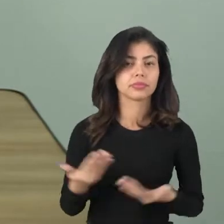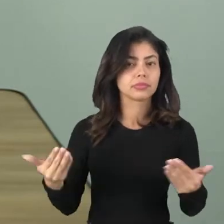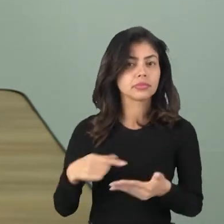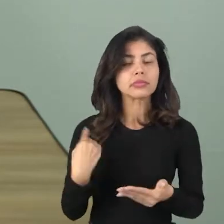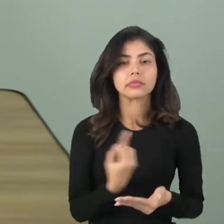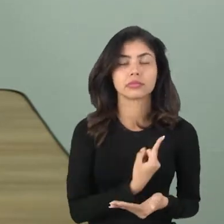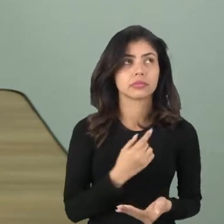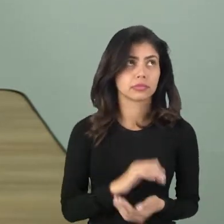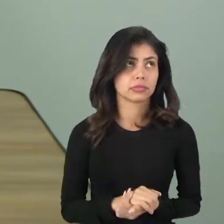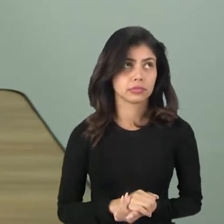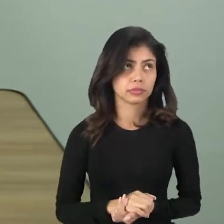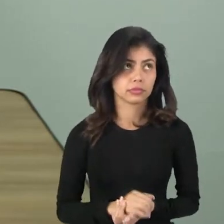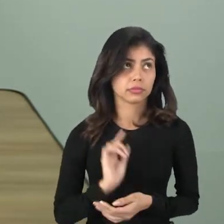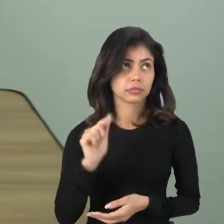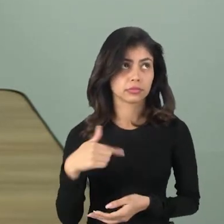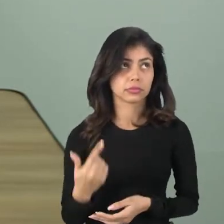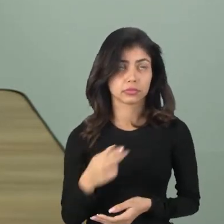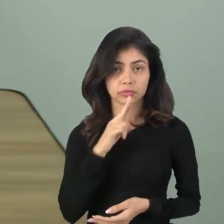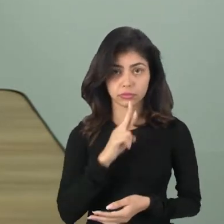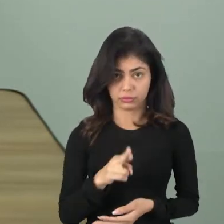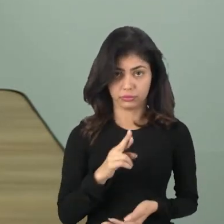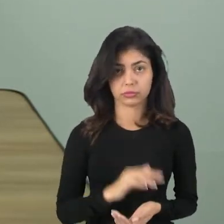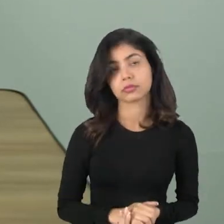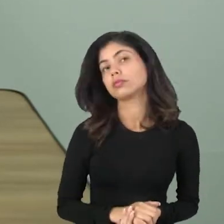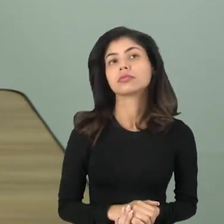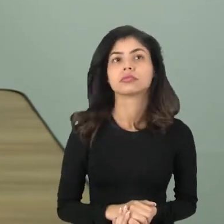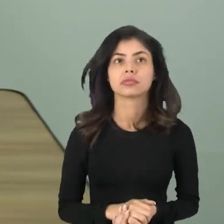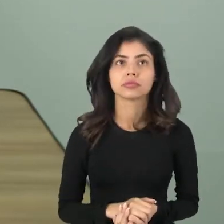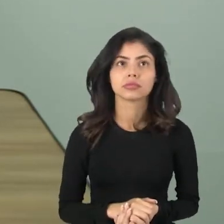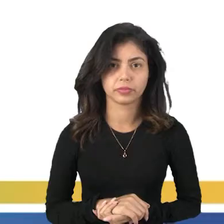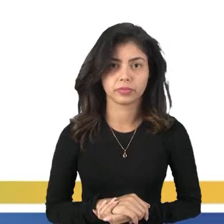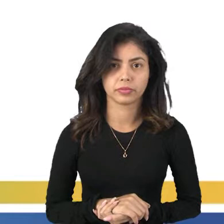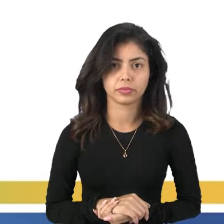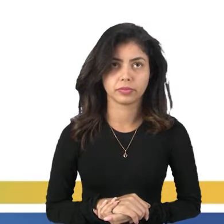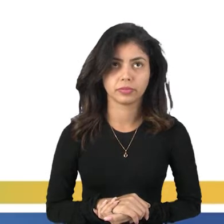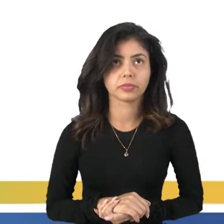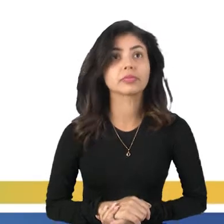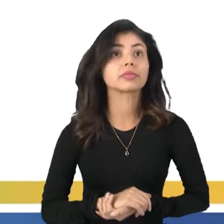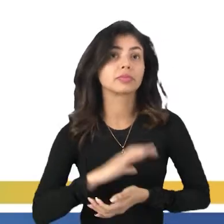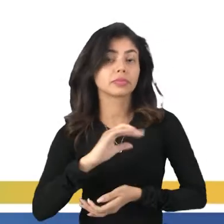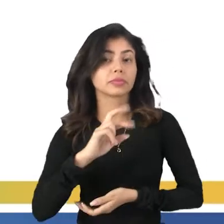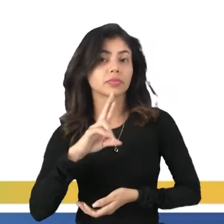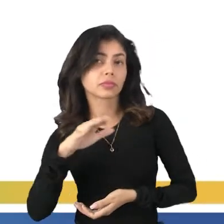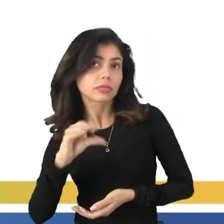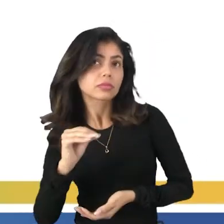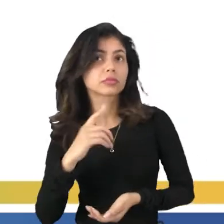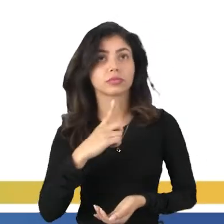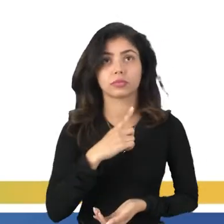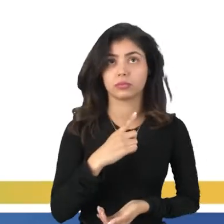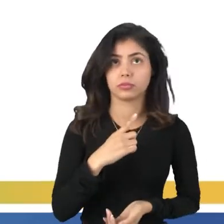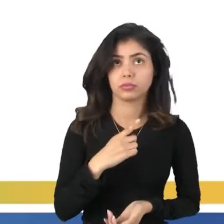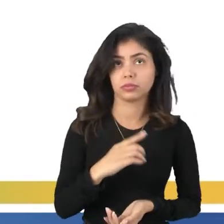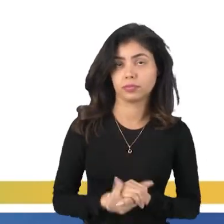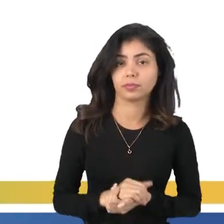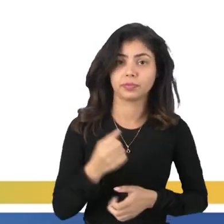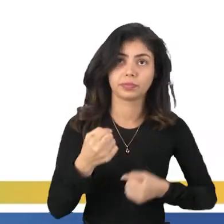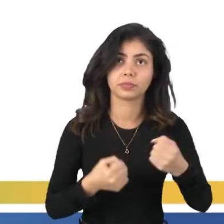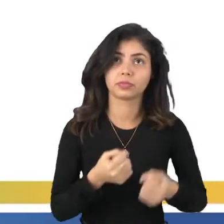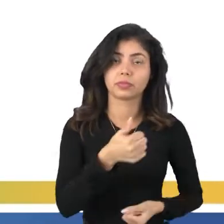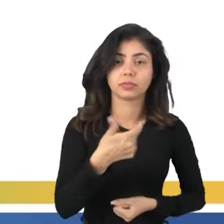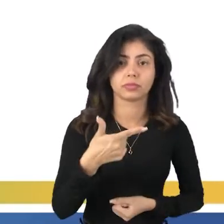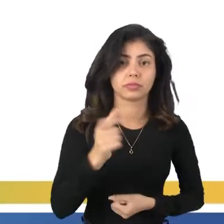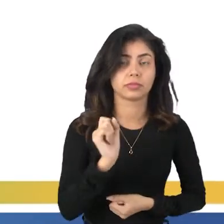agora vamos para um outro Cálculo 1 o Carlos tem sua coleção de carrinhos